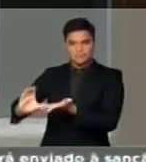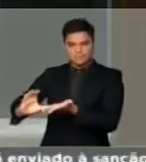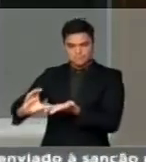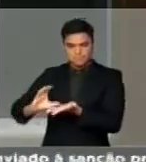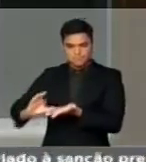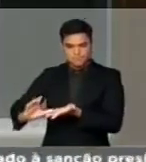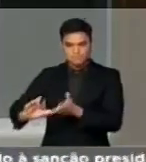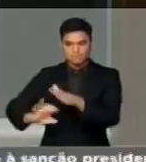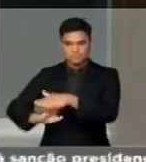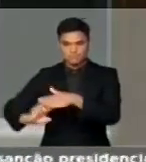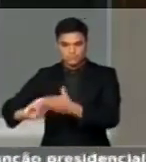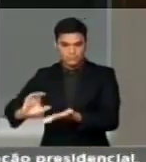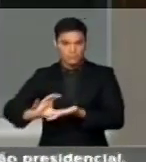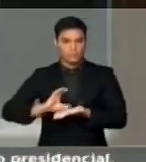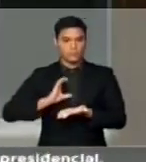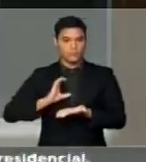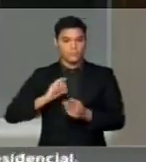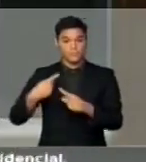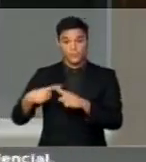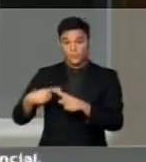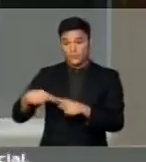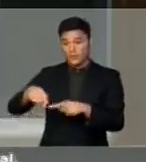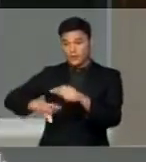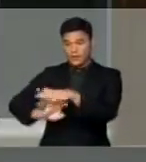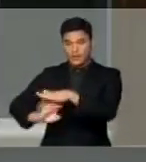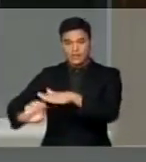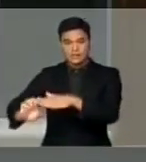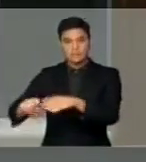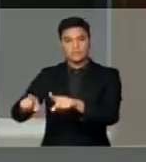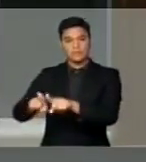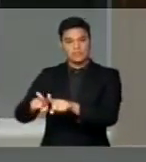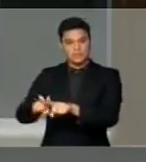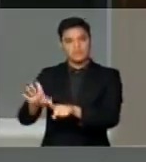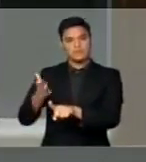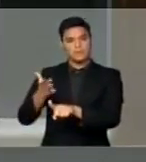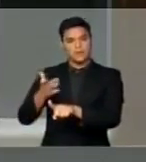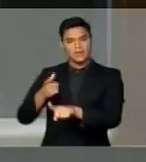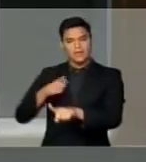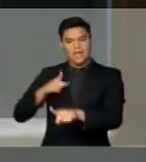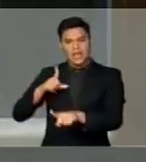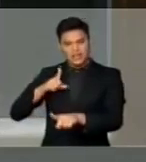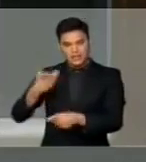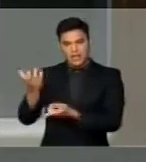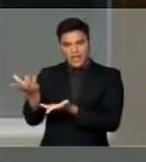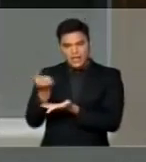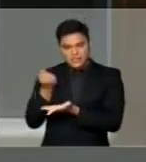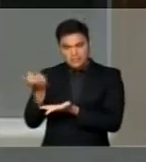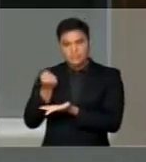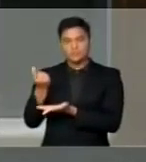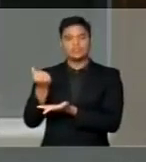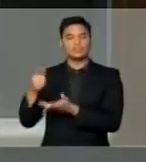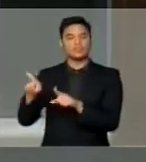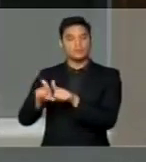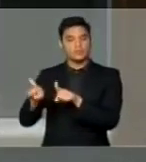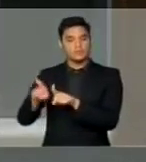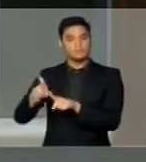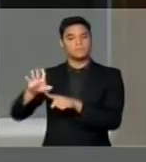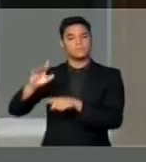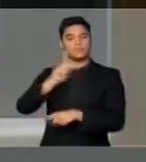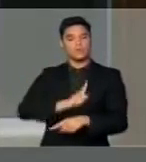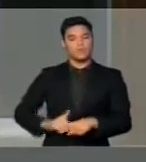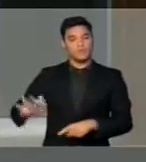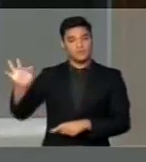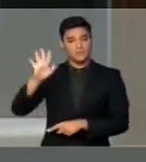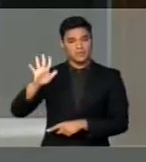recebem do governo federal para sugestões para o livro didático nacional. Então nós analisamos aqui toda